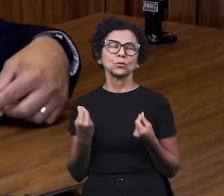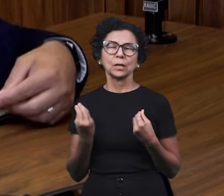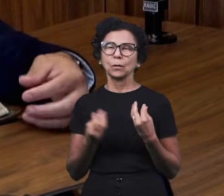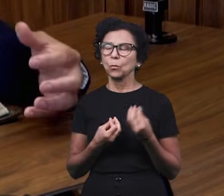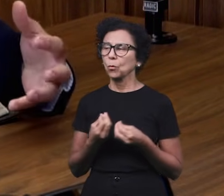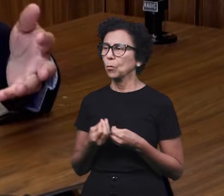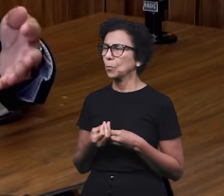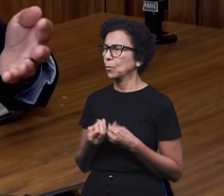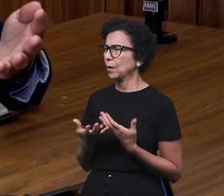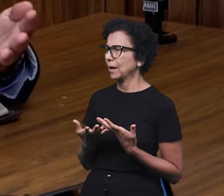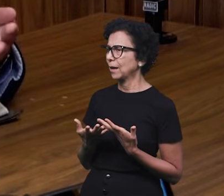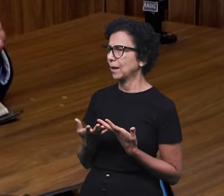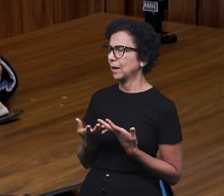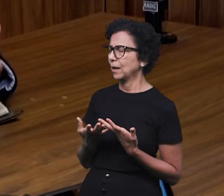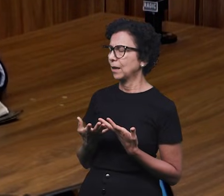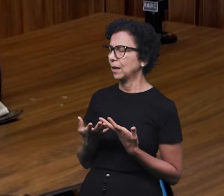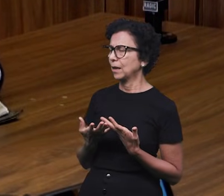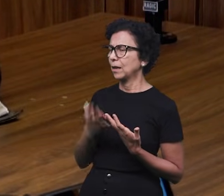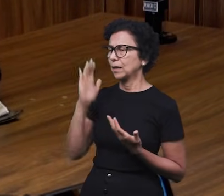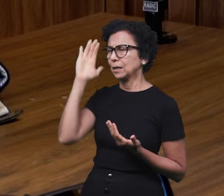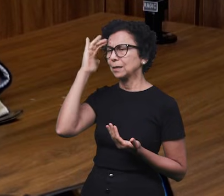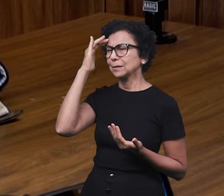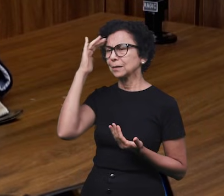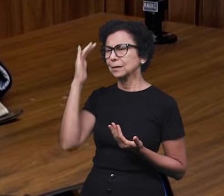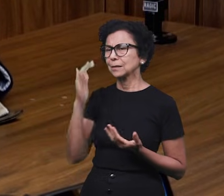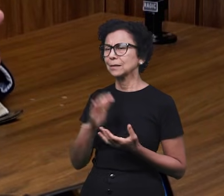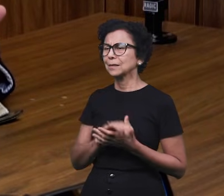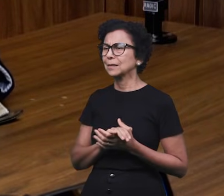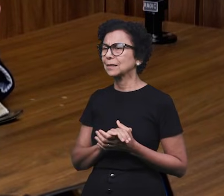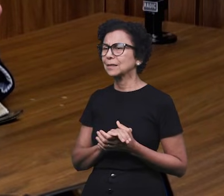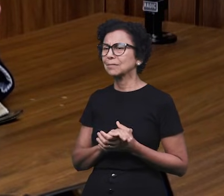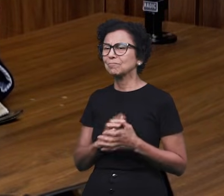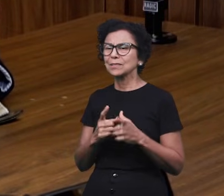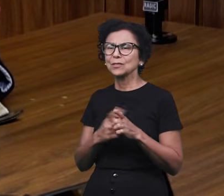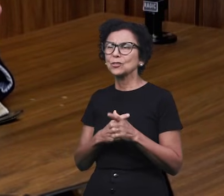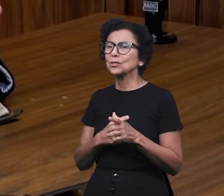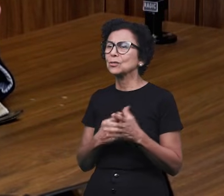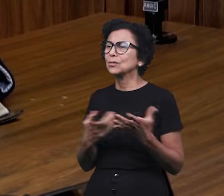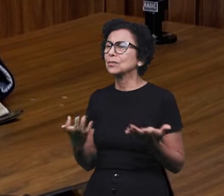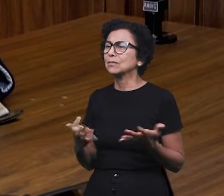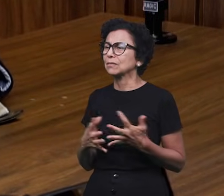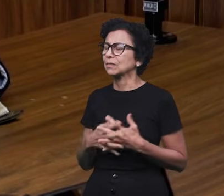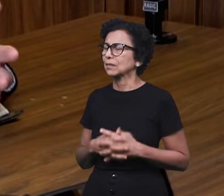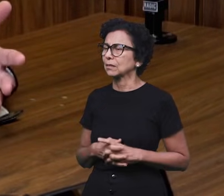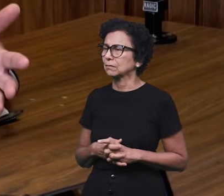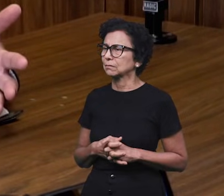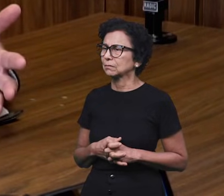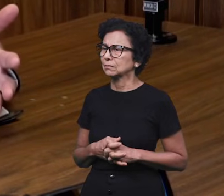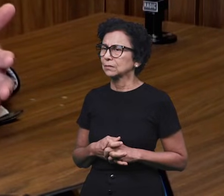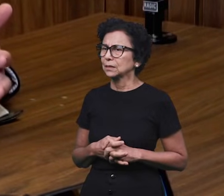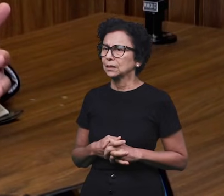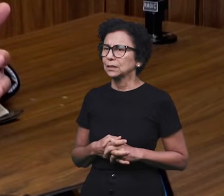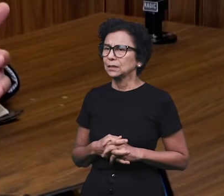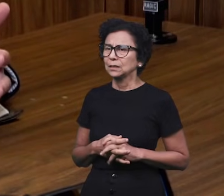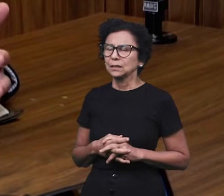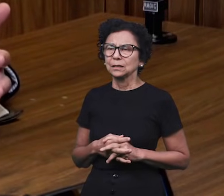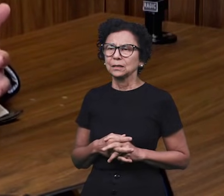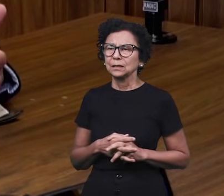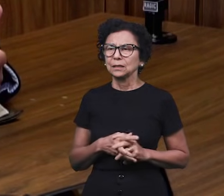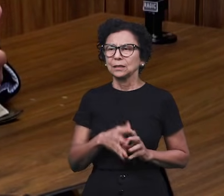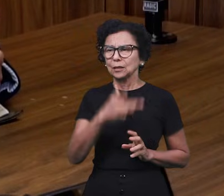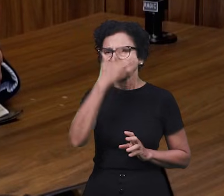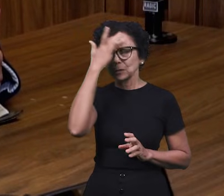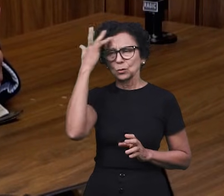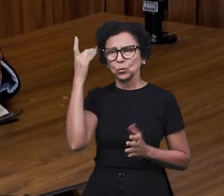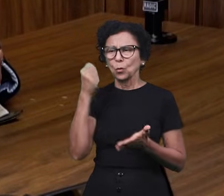aqui como é que nós podemos entender que dívida é essa que o homem tem que ninguém pode pagar, que alguém está